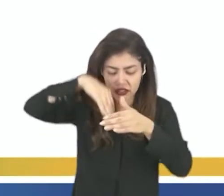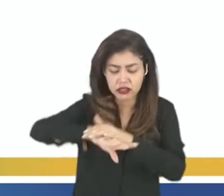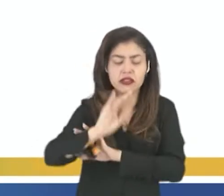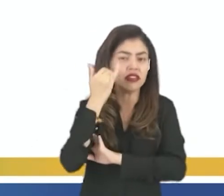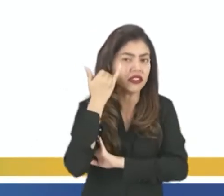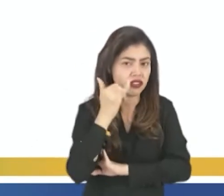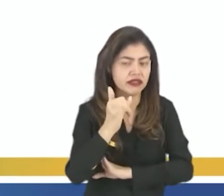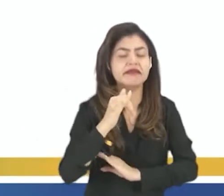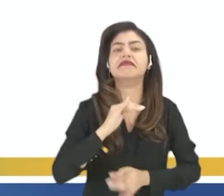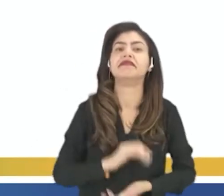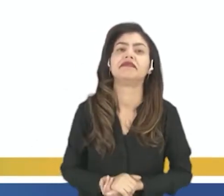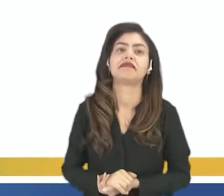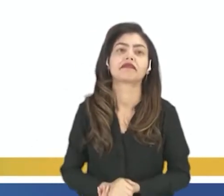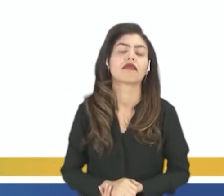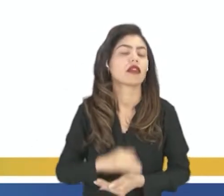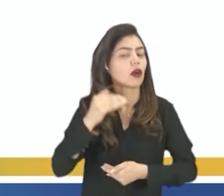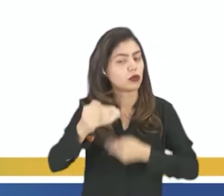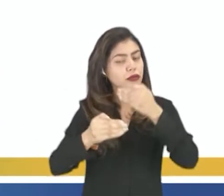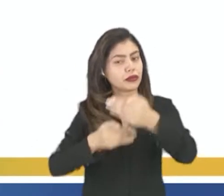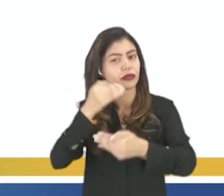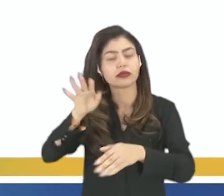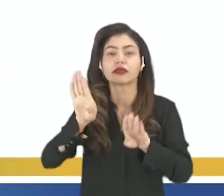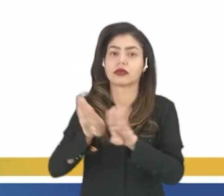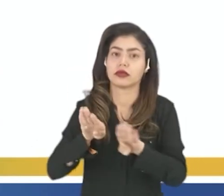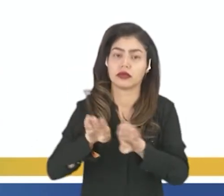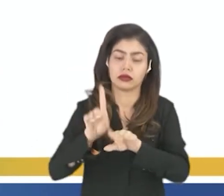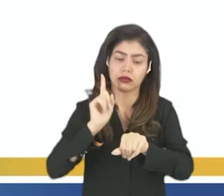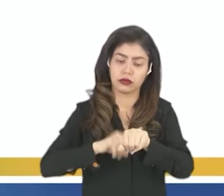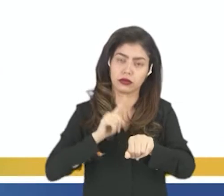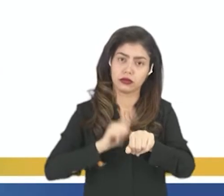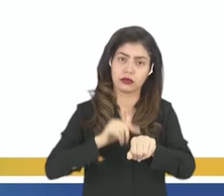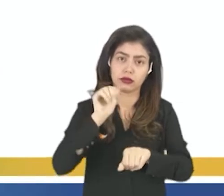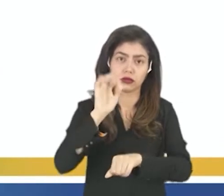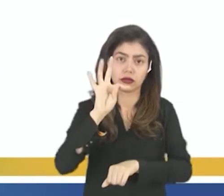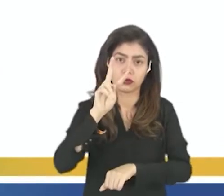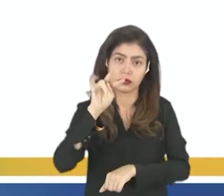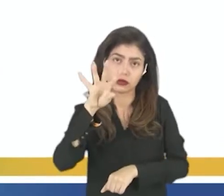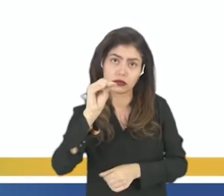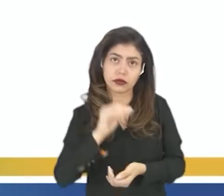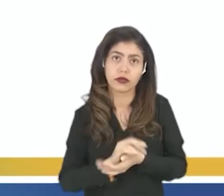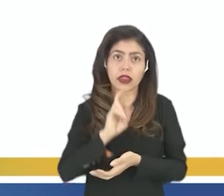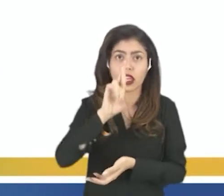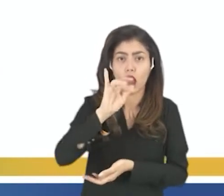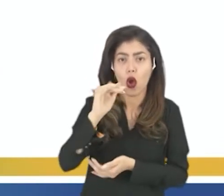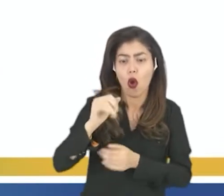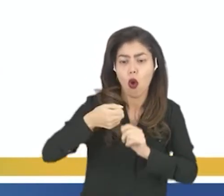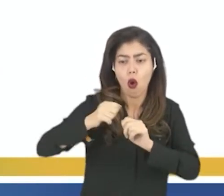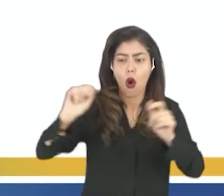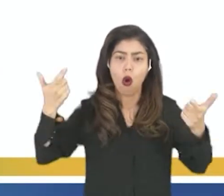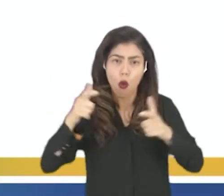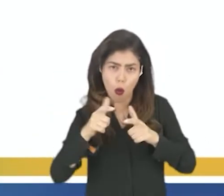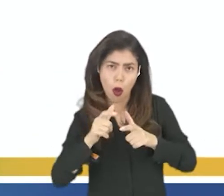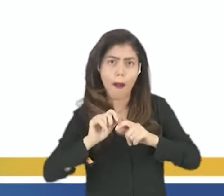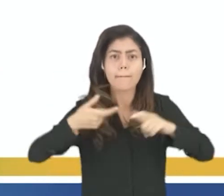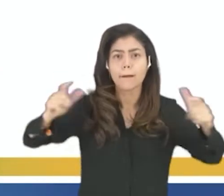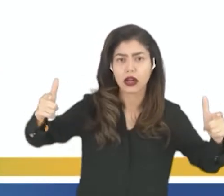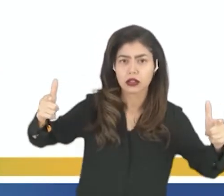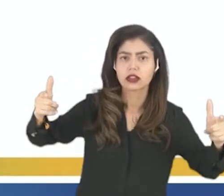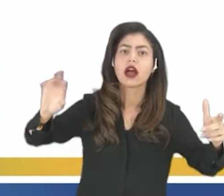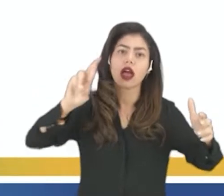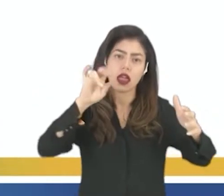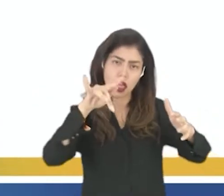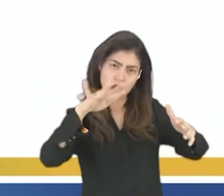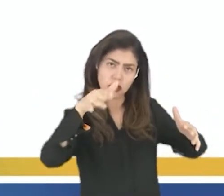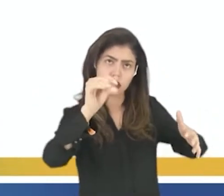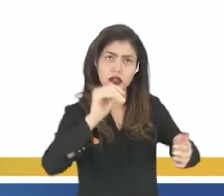energia conforme o tempo de Vida Ativa são classificados em rejeito de curta média ou longa duração vai depender